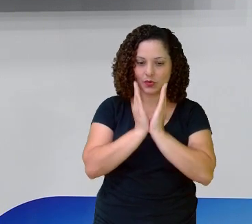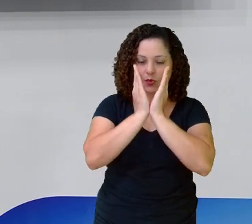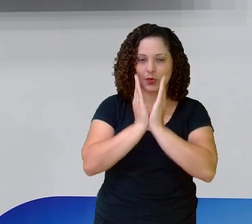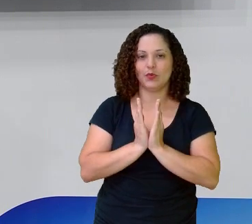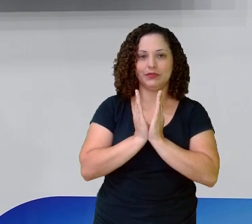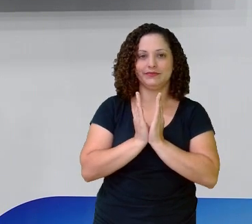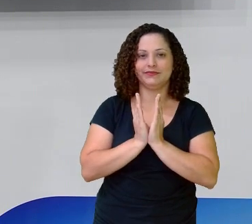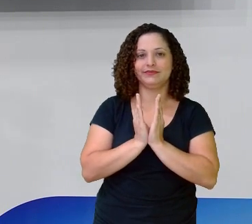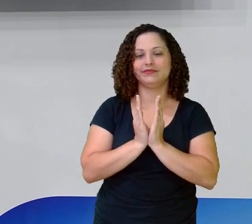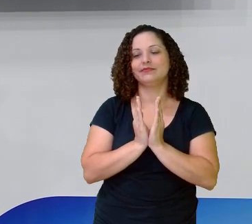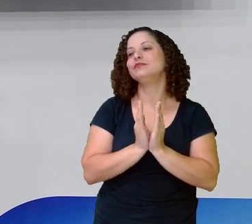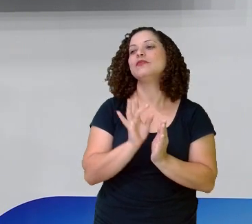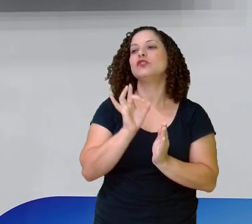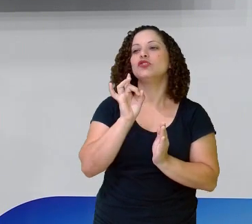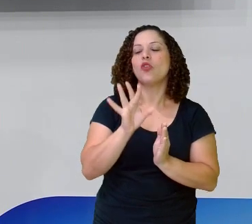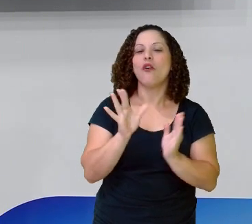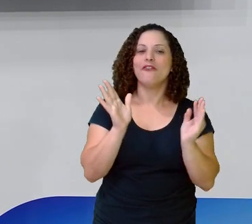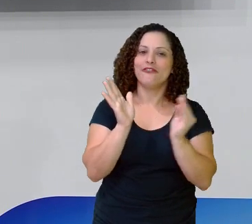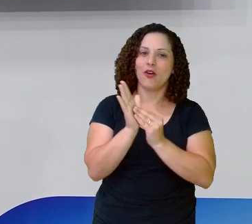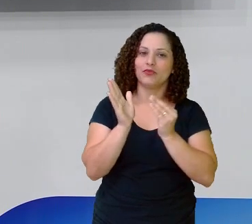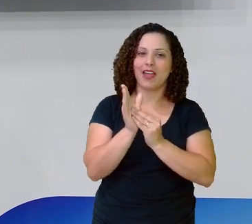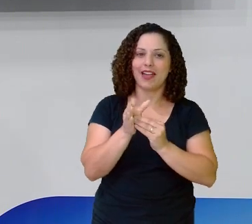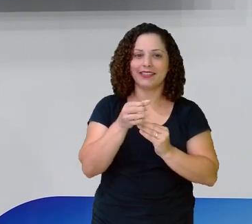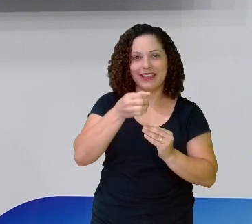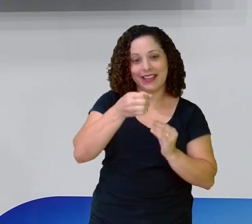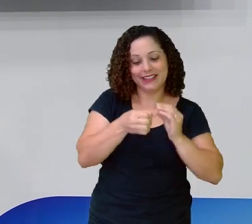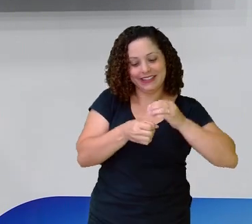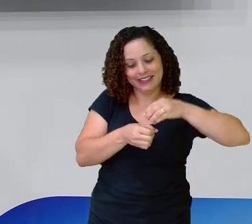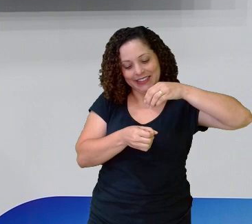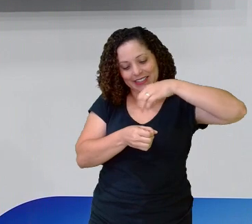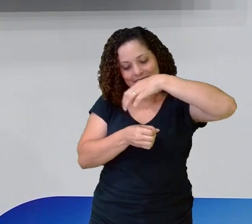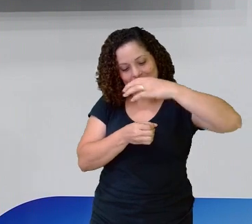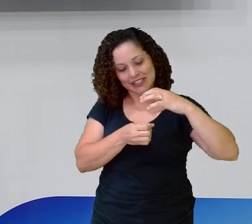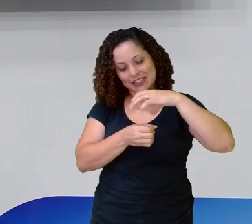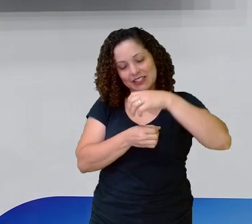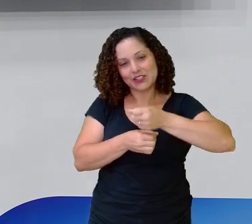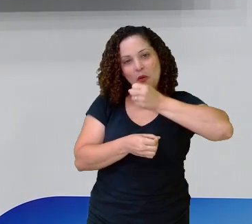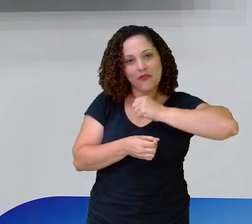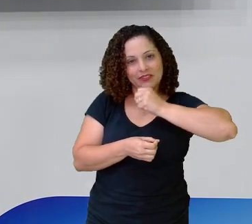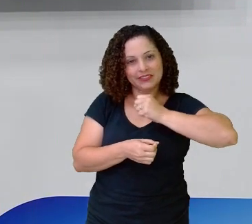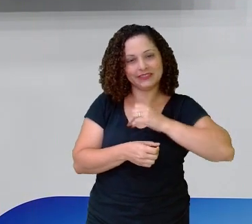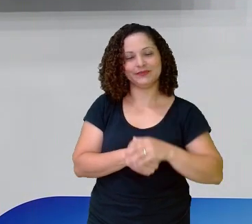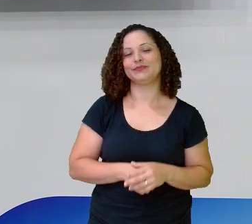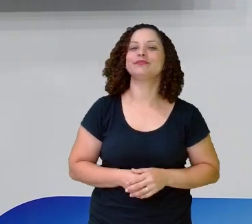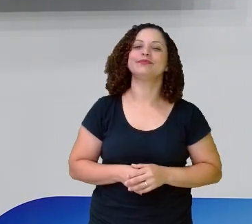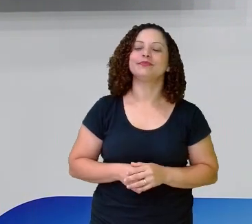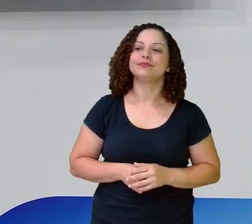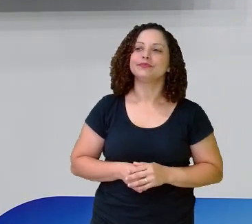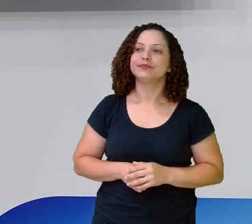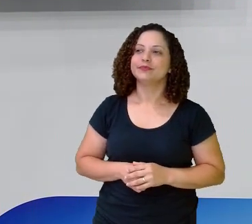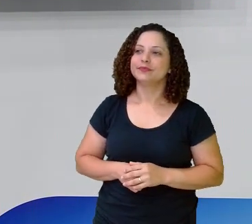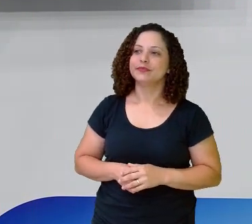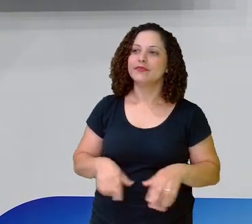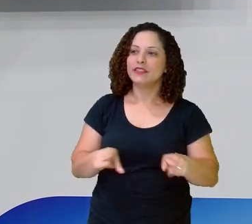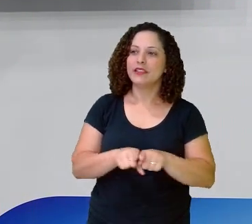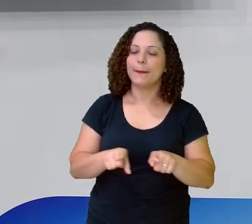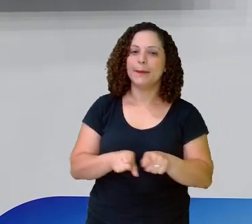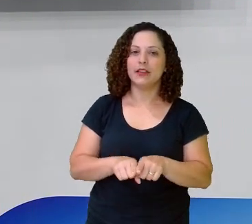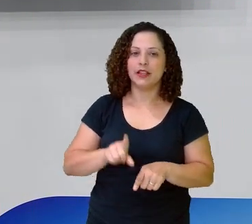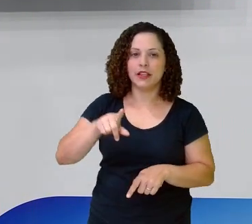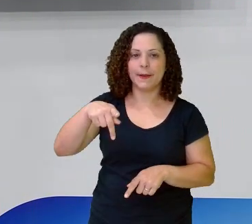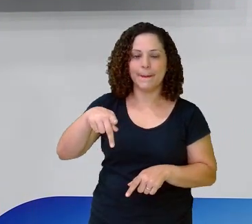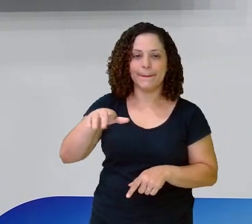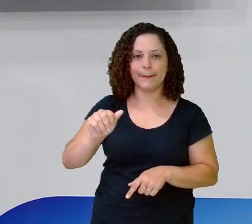cone. Só faltou o sorvetinho aqui, beleza? Eu tenho o paralelepípedo.